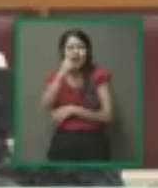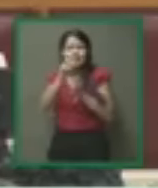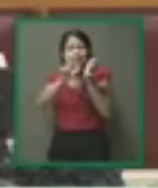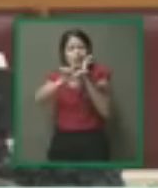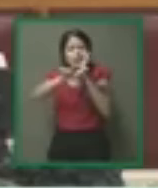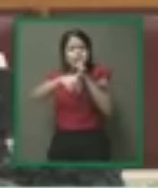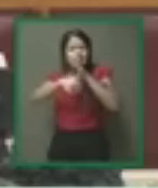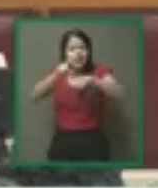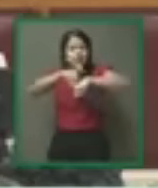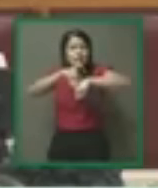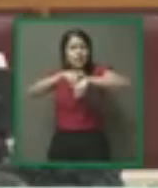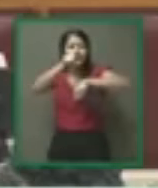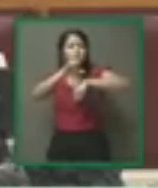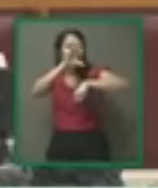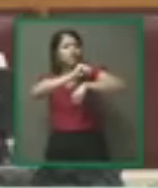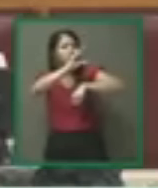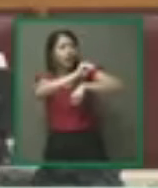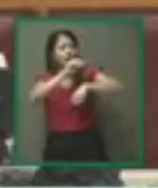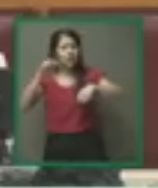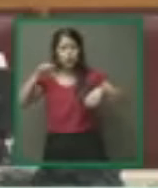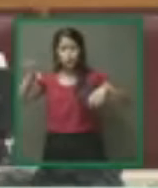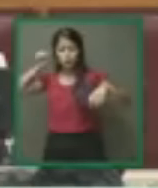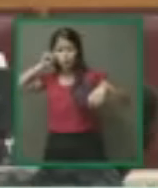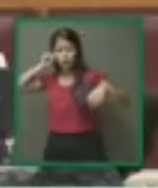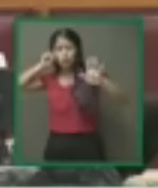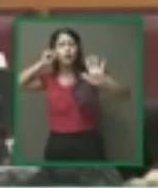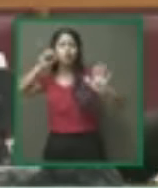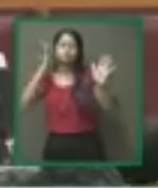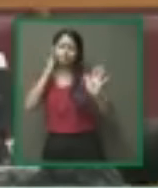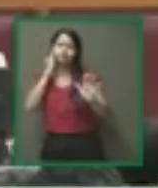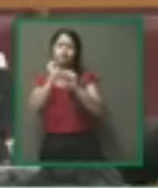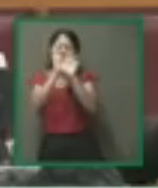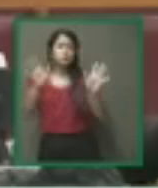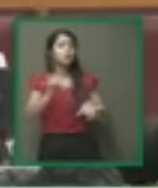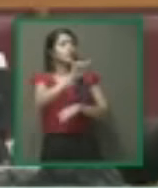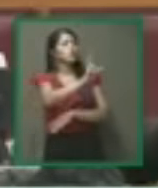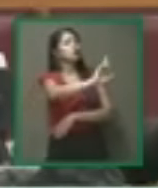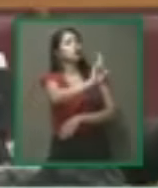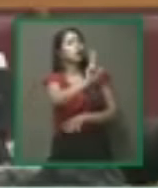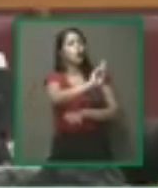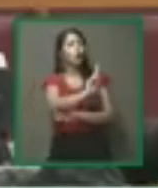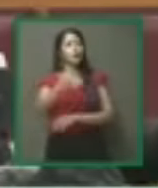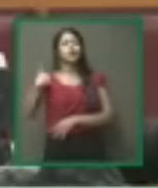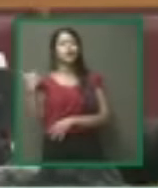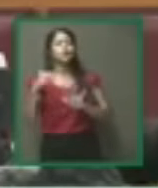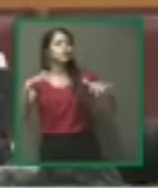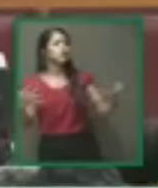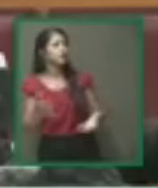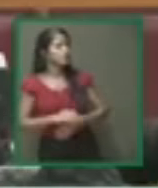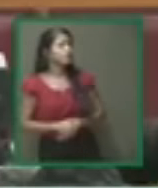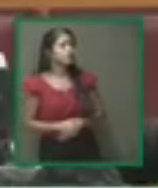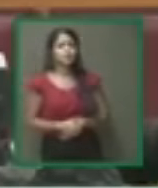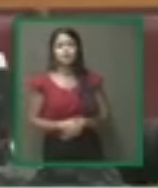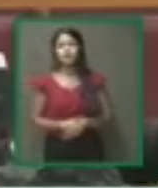retardo, né, no tempo que o senhor fala e eu escuto, mas dá para entender. Fale o seu nome completo e a sua idade, só para eu